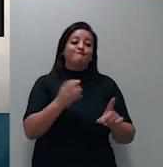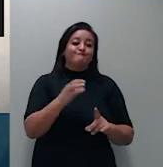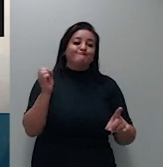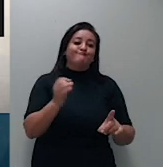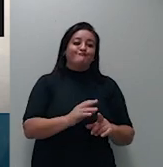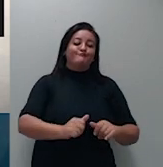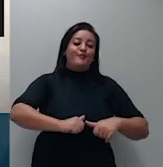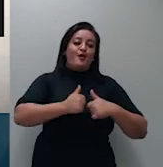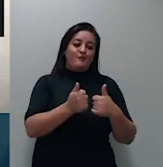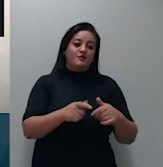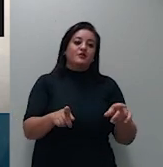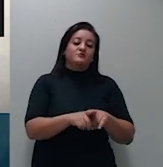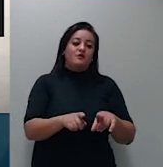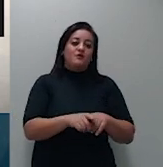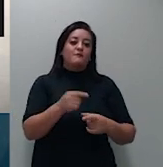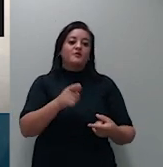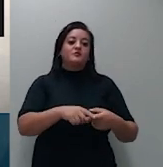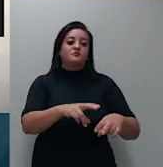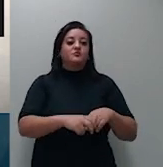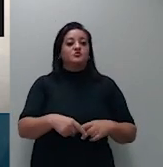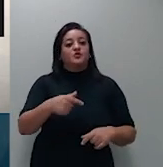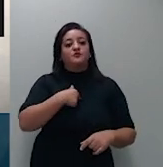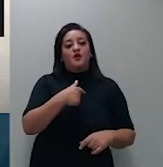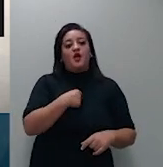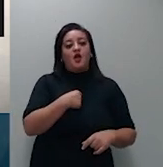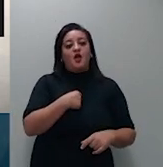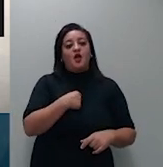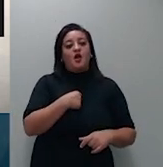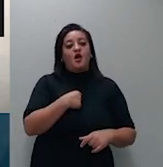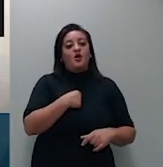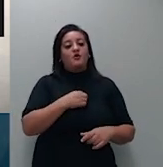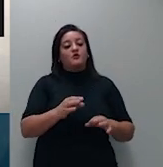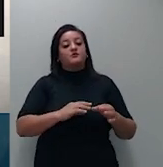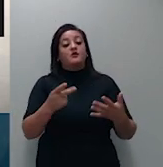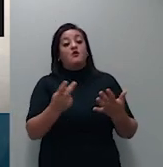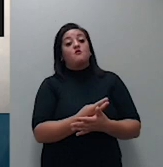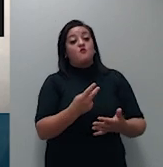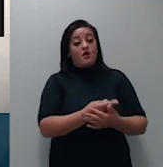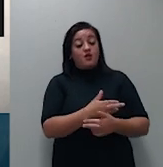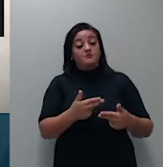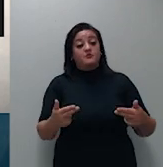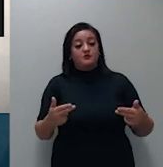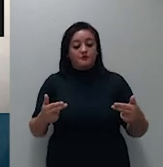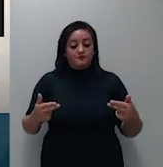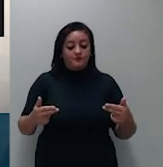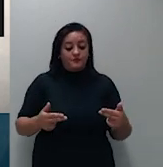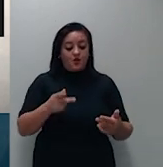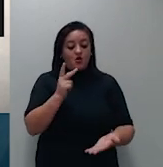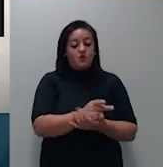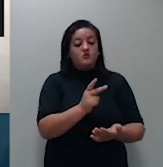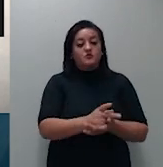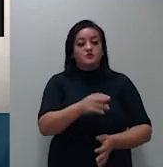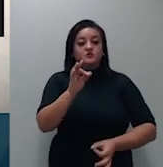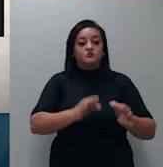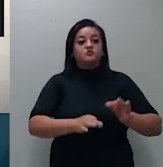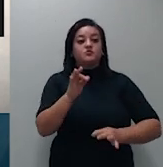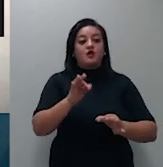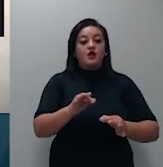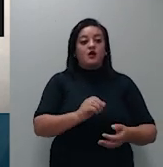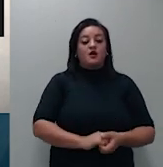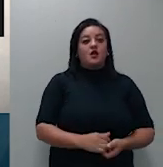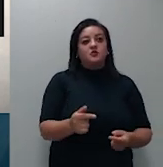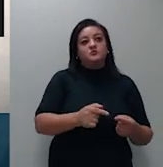os efeitos da recuperação por isso é que eu repito esse erro material constante do